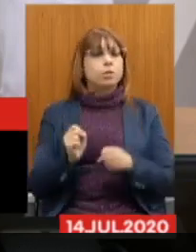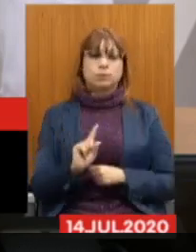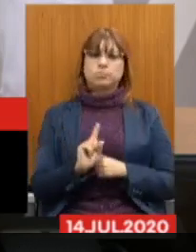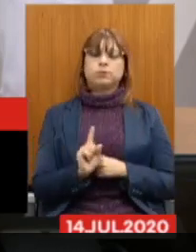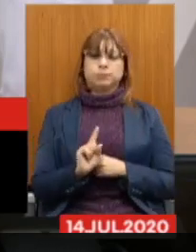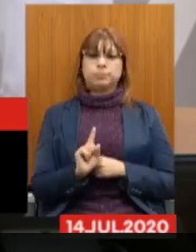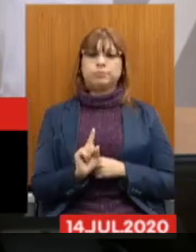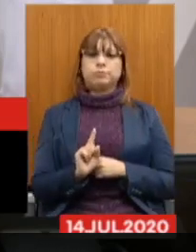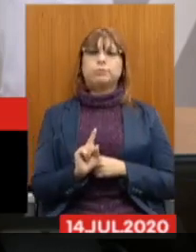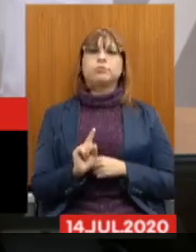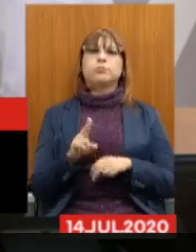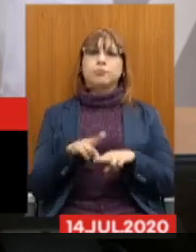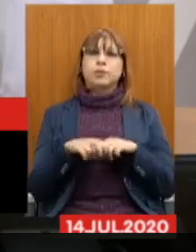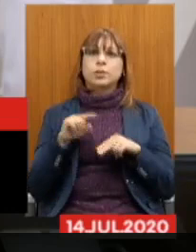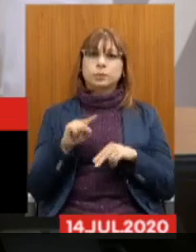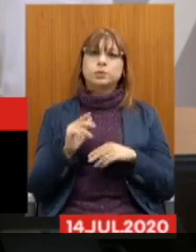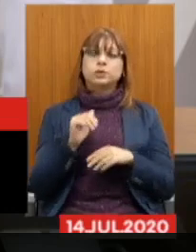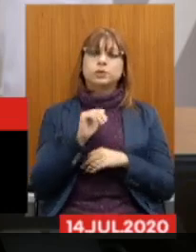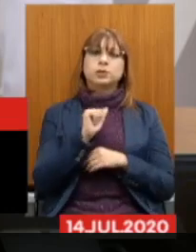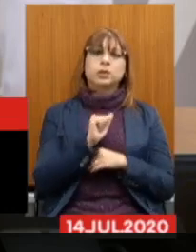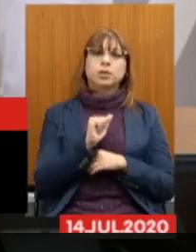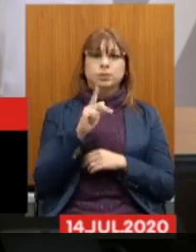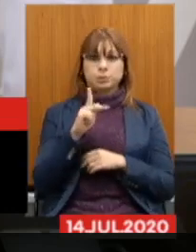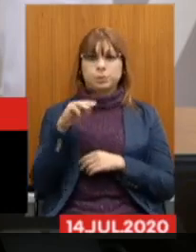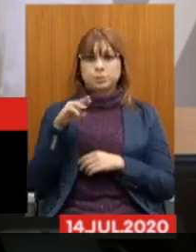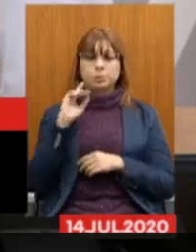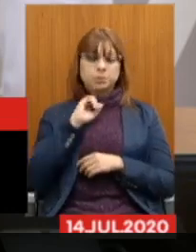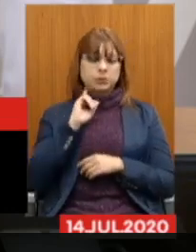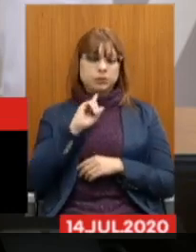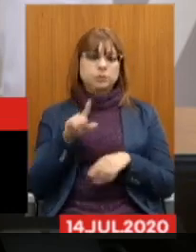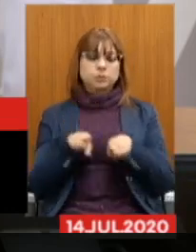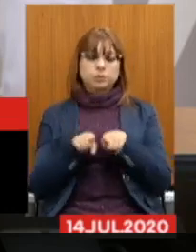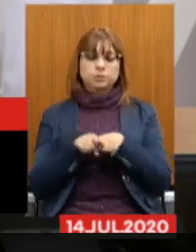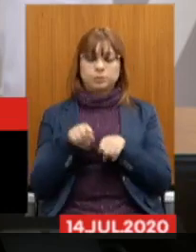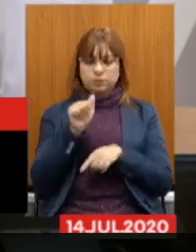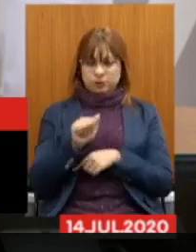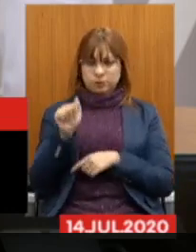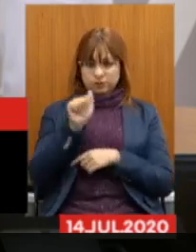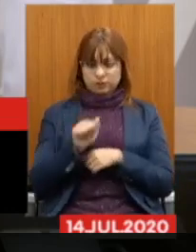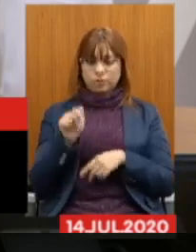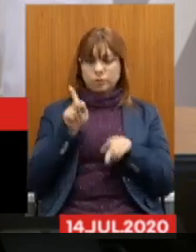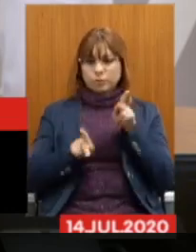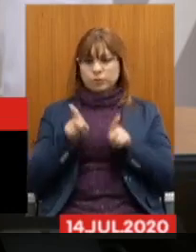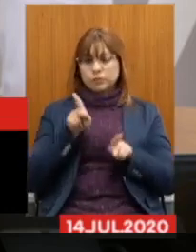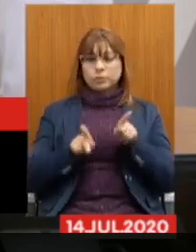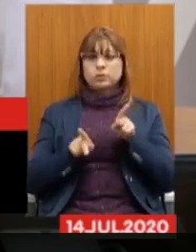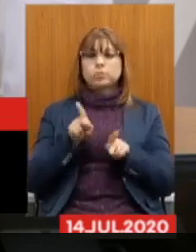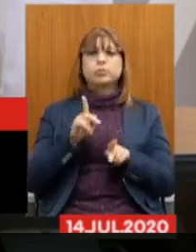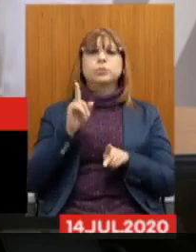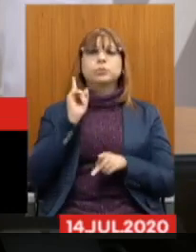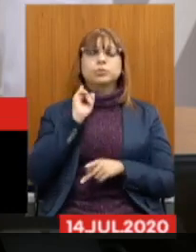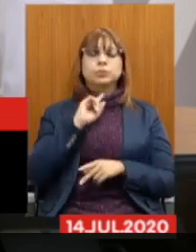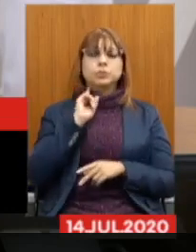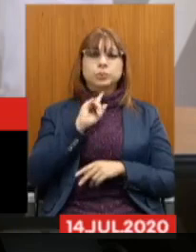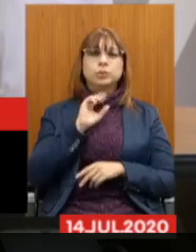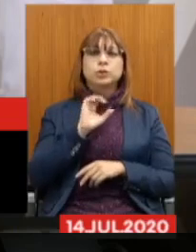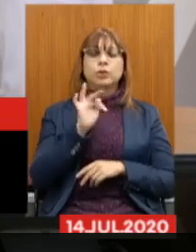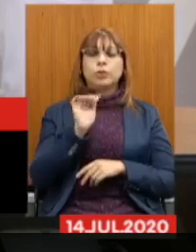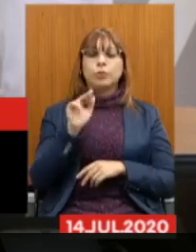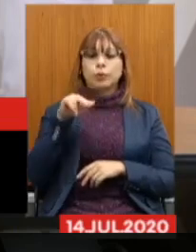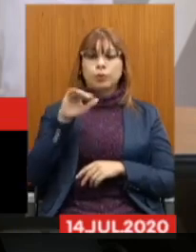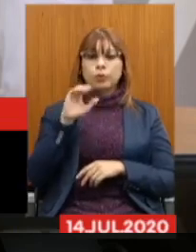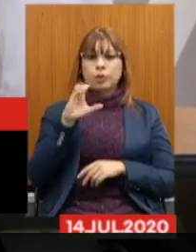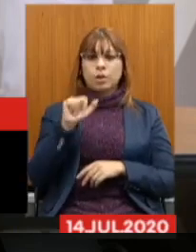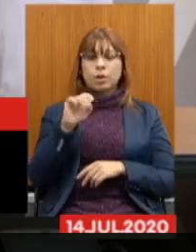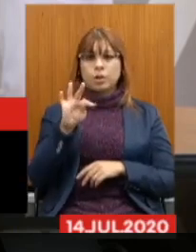Nesse sentido, a AP Minas, Associação dos Procuradores do Estado de Minas Gerais e o FONCAT, Fórum Mineiro de